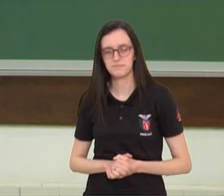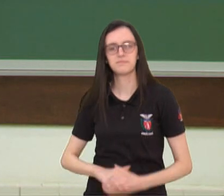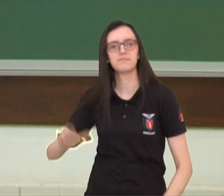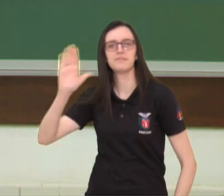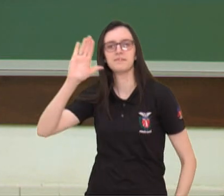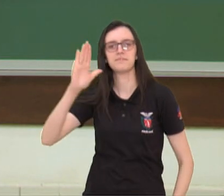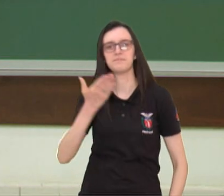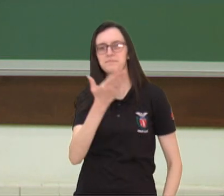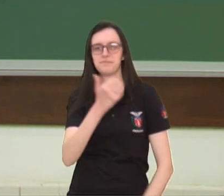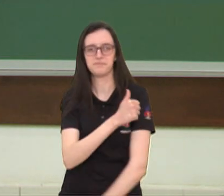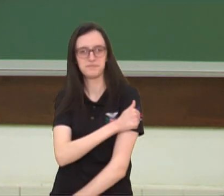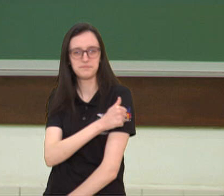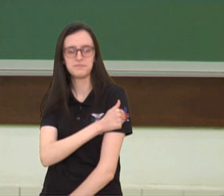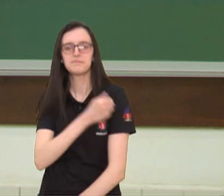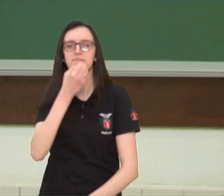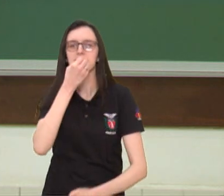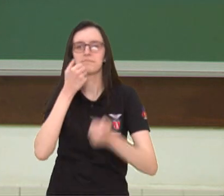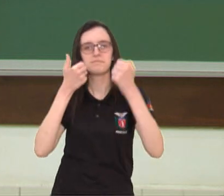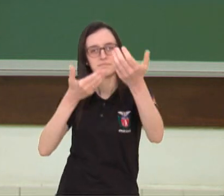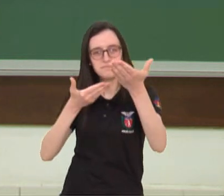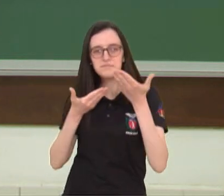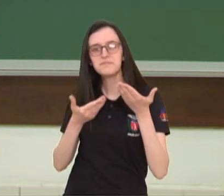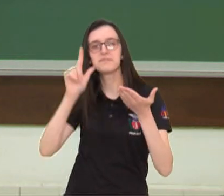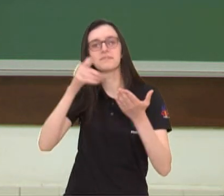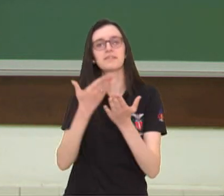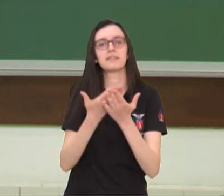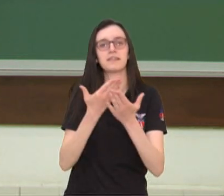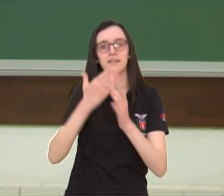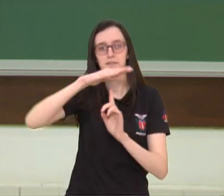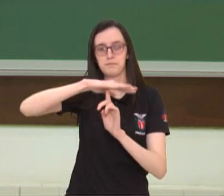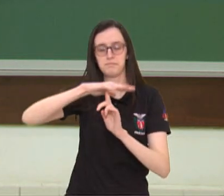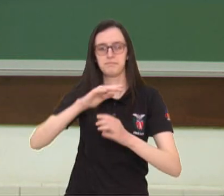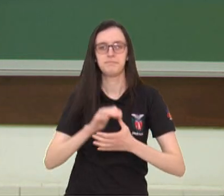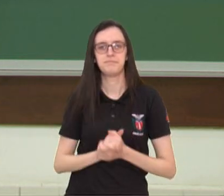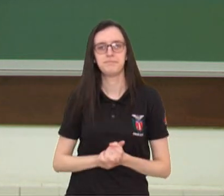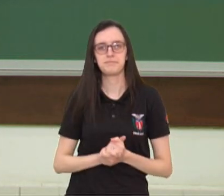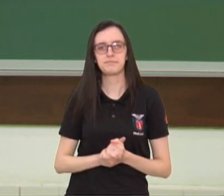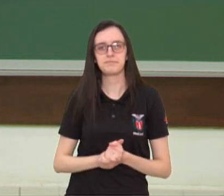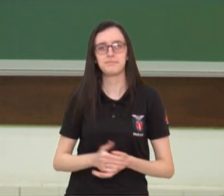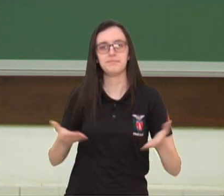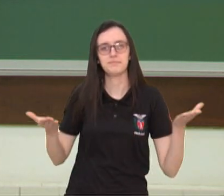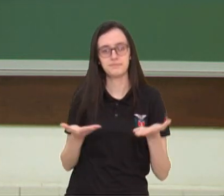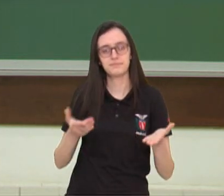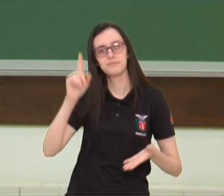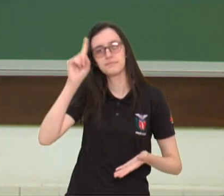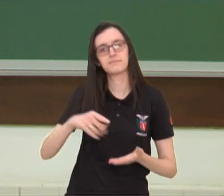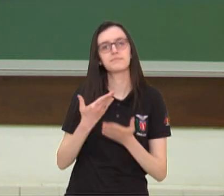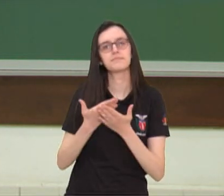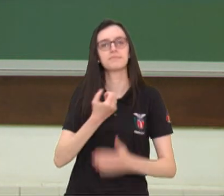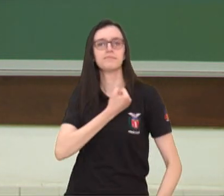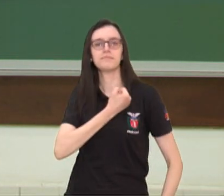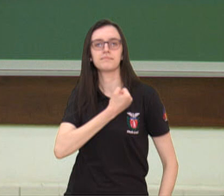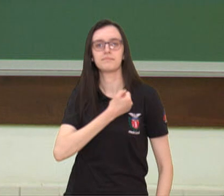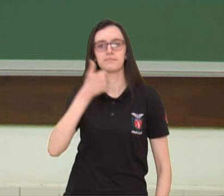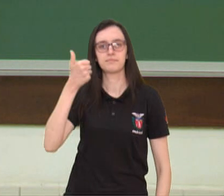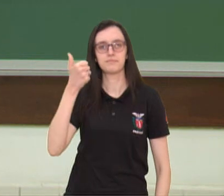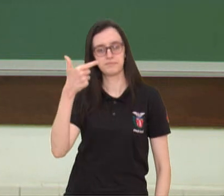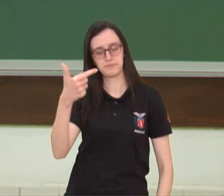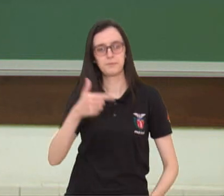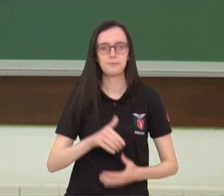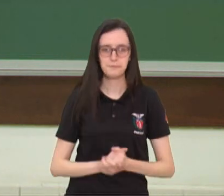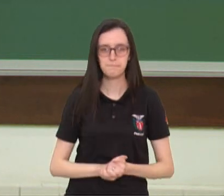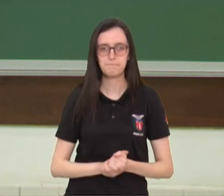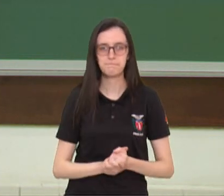Olá, aluno! Seja bem-vindo à aula Paraná. Essa é a nossa aula número 12